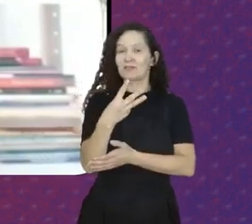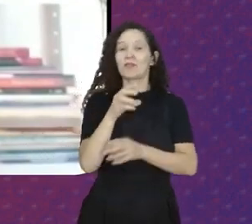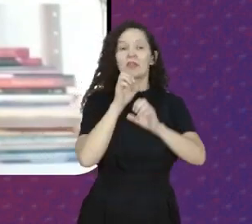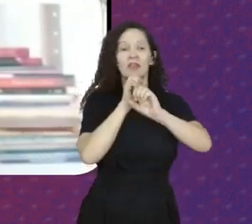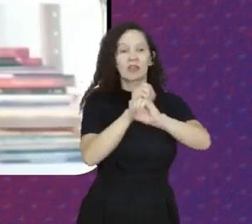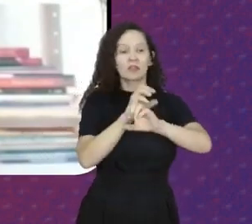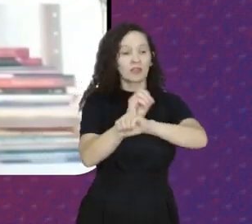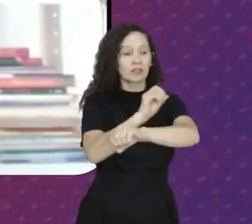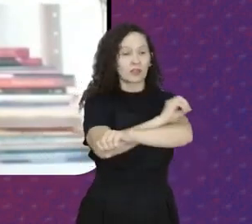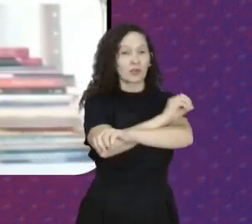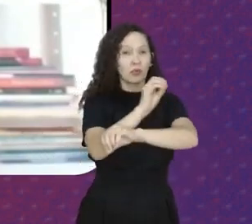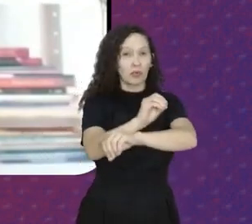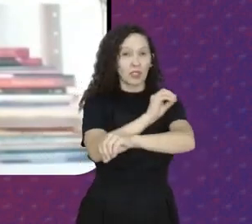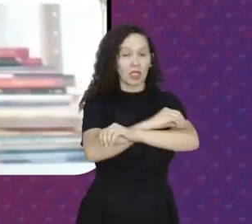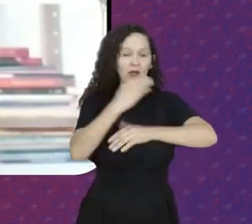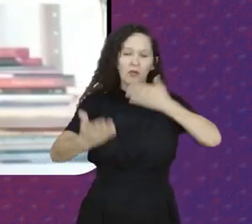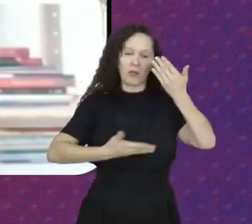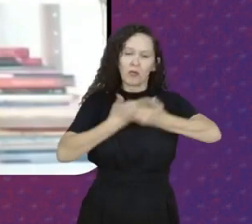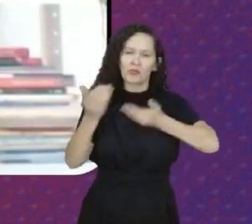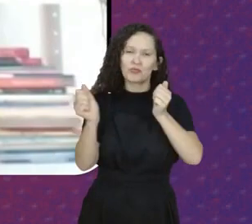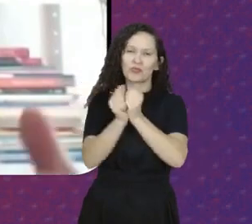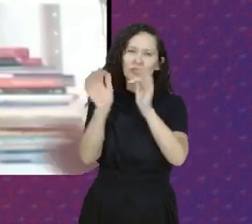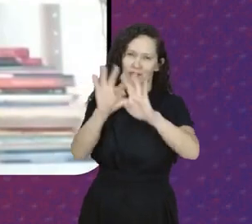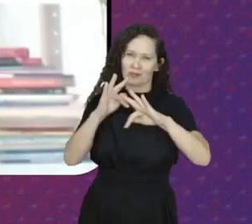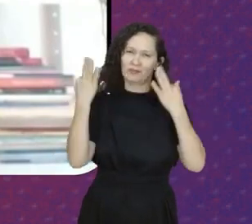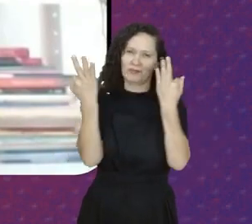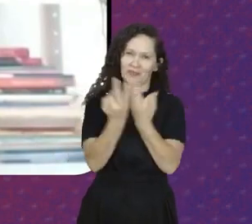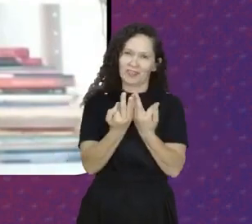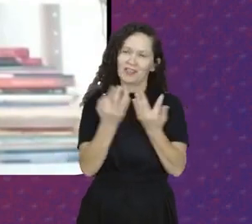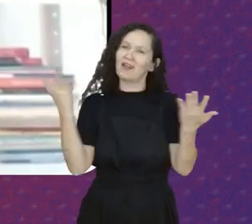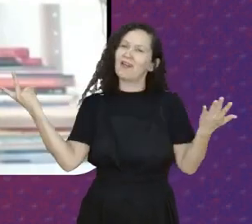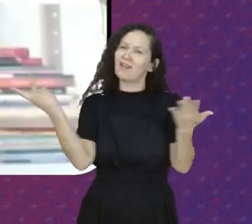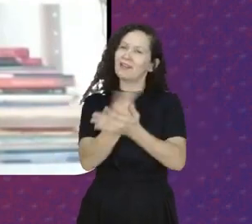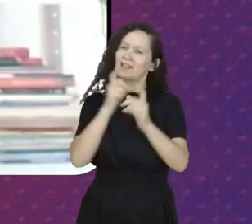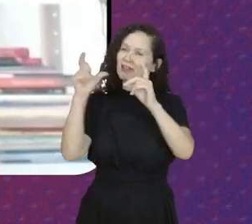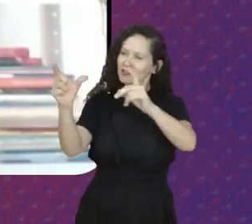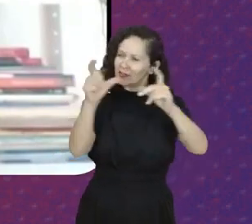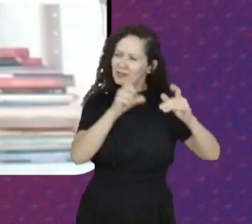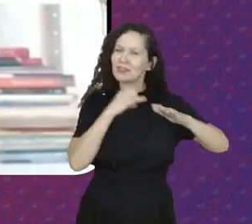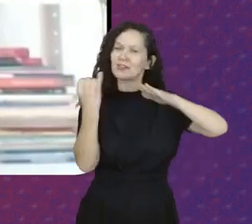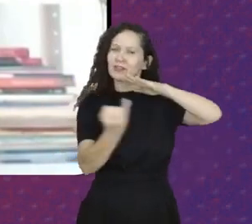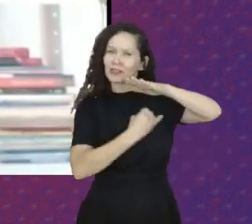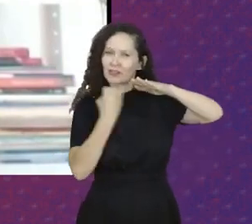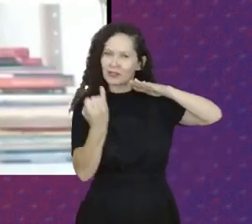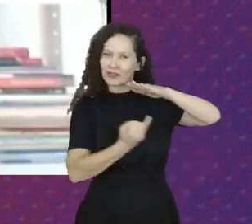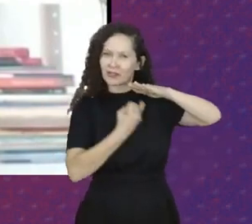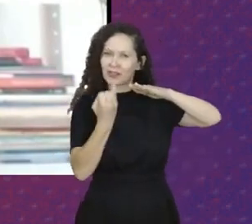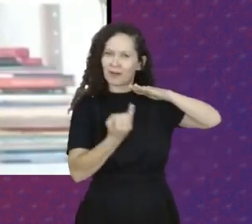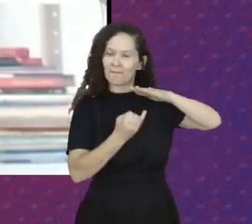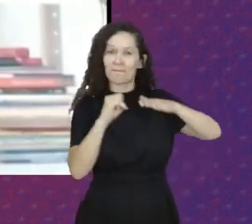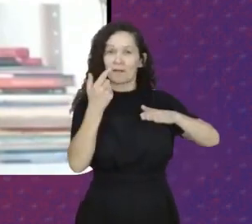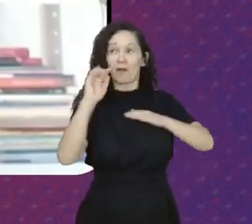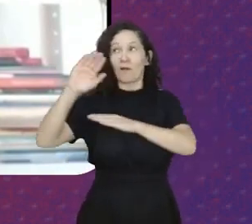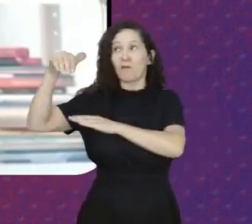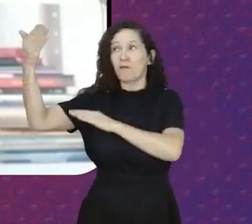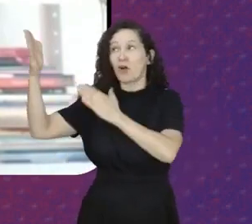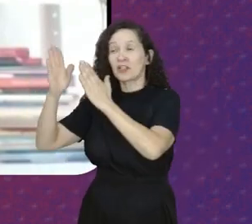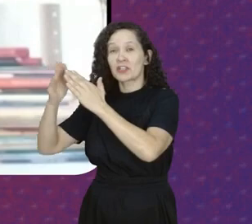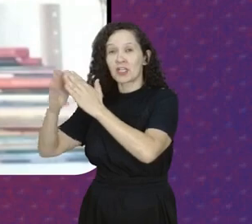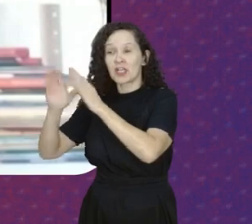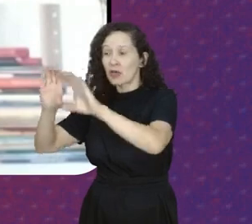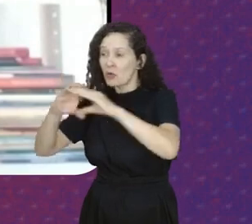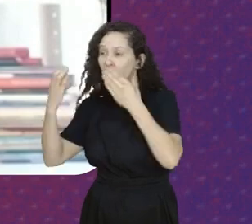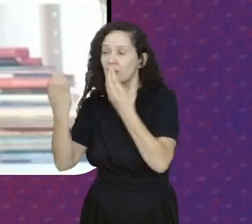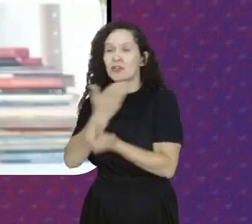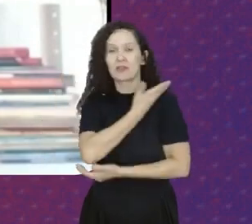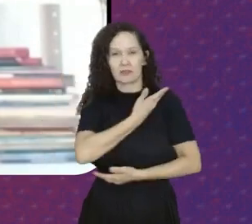educação e o cuidado compartilhados com a família, que acontecem em espaços institucionais não domésticos, coletivos,